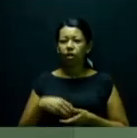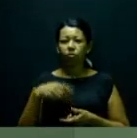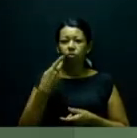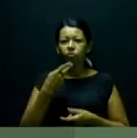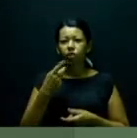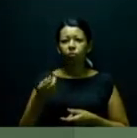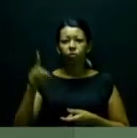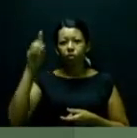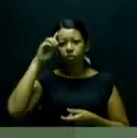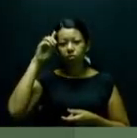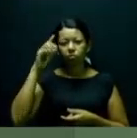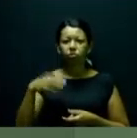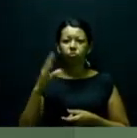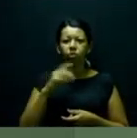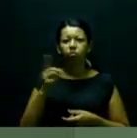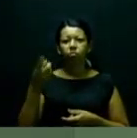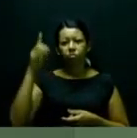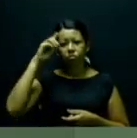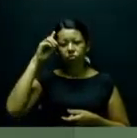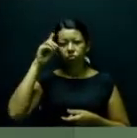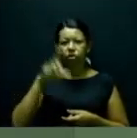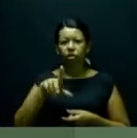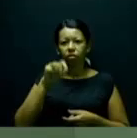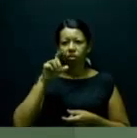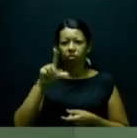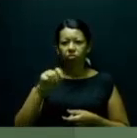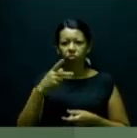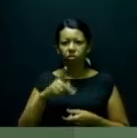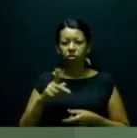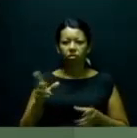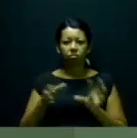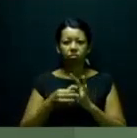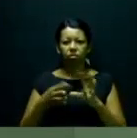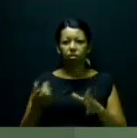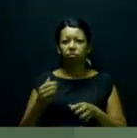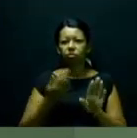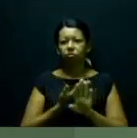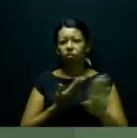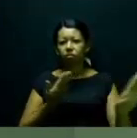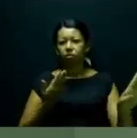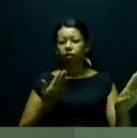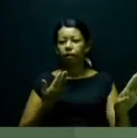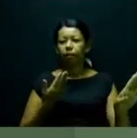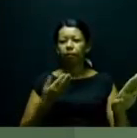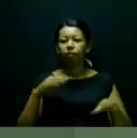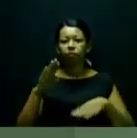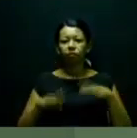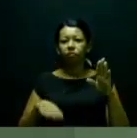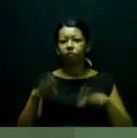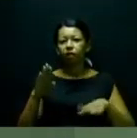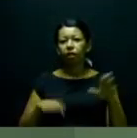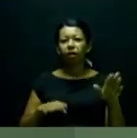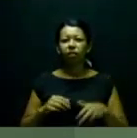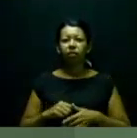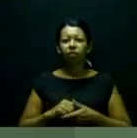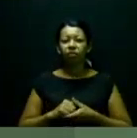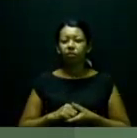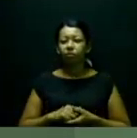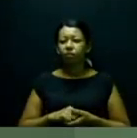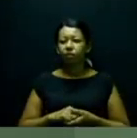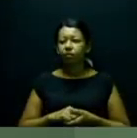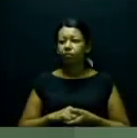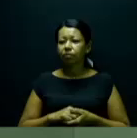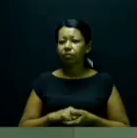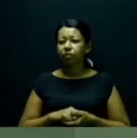dia imediato ou da atribuição, em licença ou afastamento a qualquer título, excetuando-se aqueles em